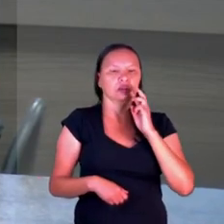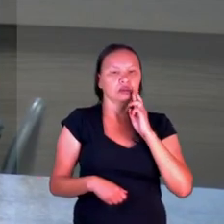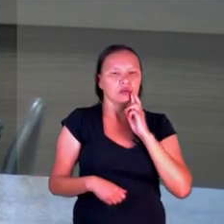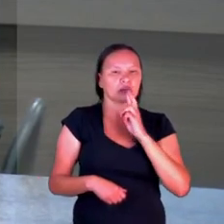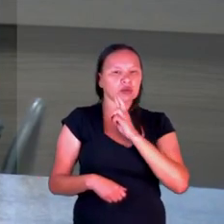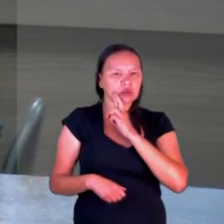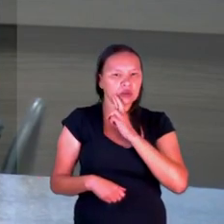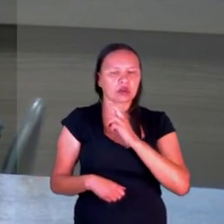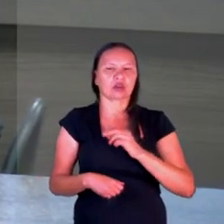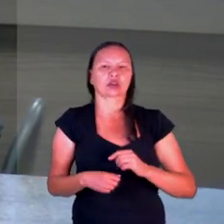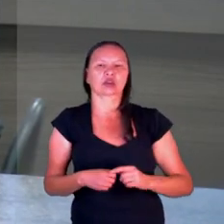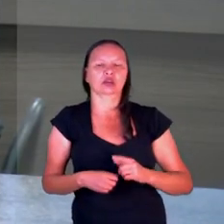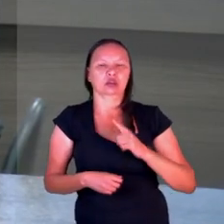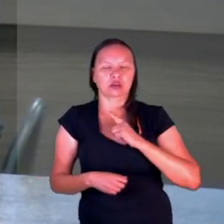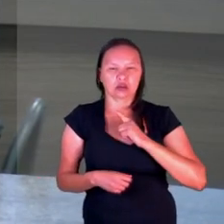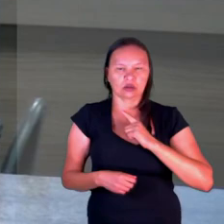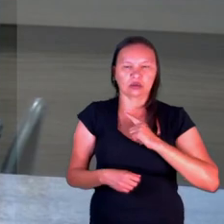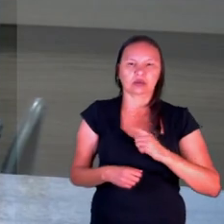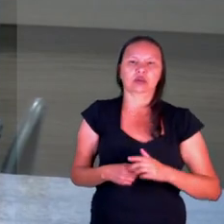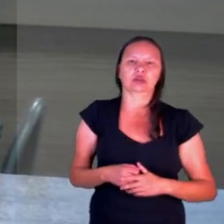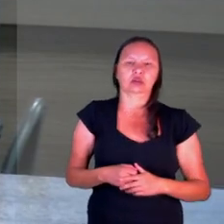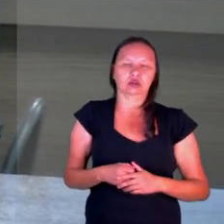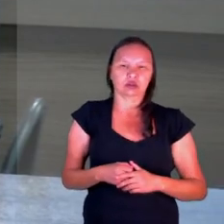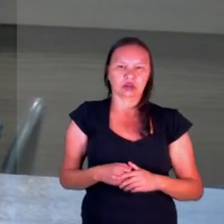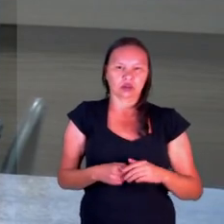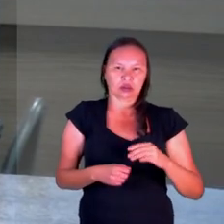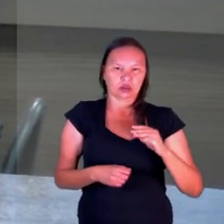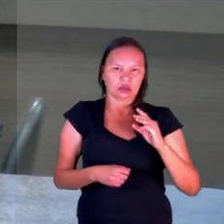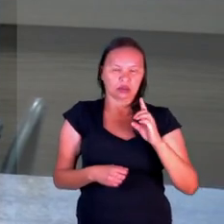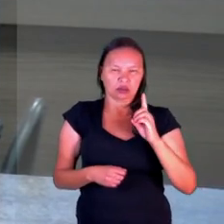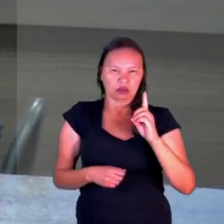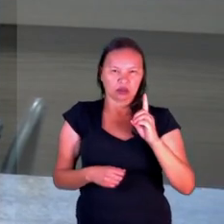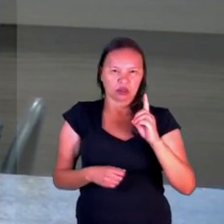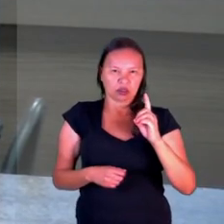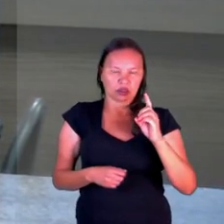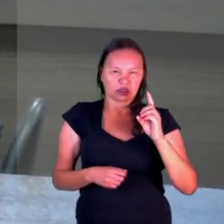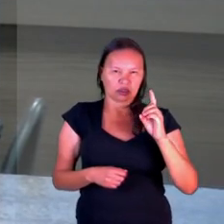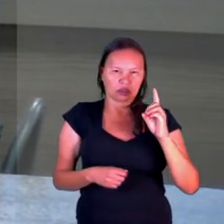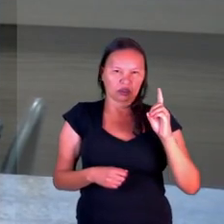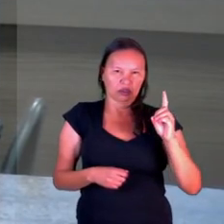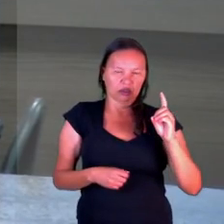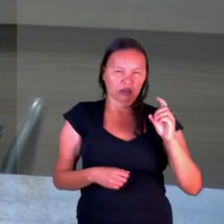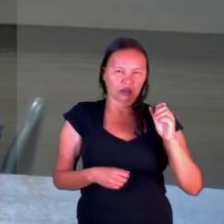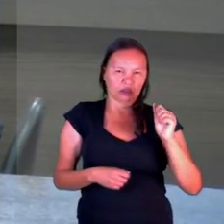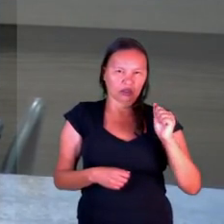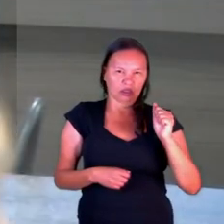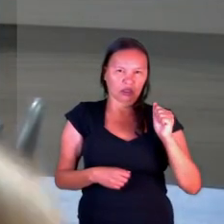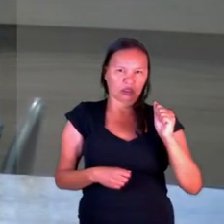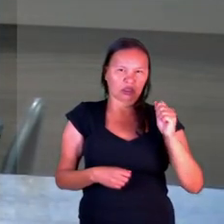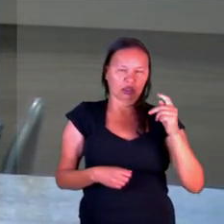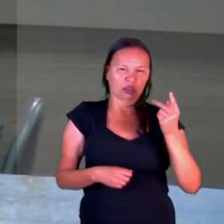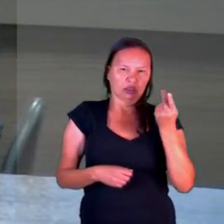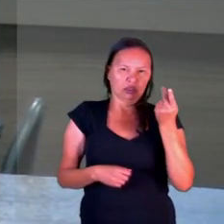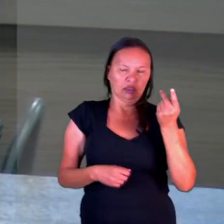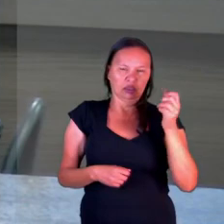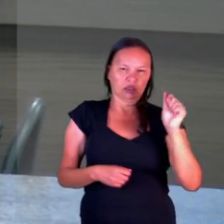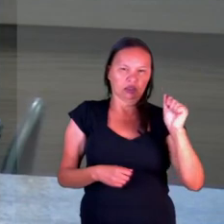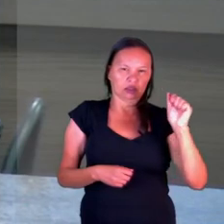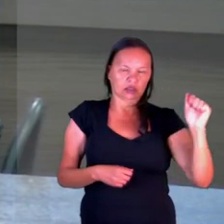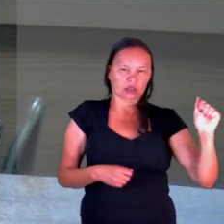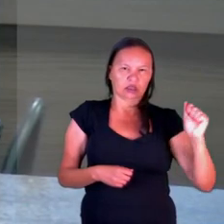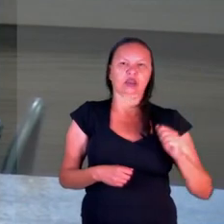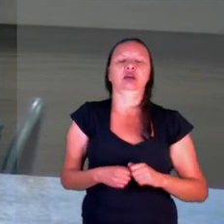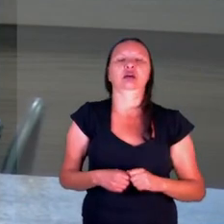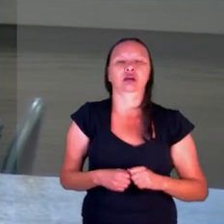e nós temos esse resultado aqui no IDH né que é o pior e a gente sabe que esse ponto ele é contado lá na hora de da